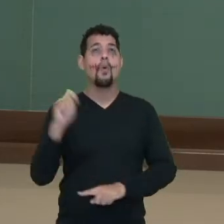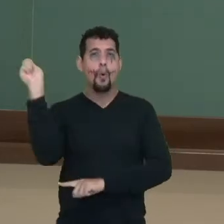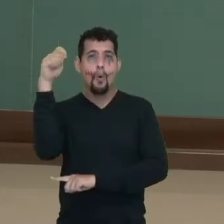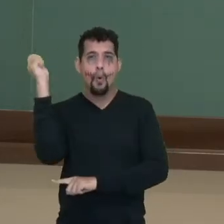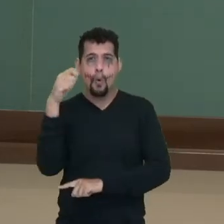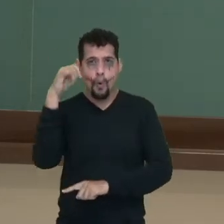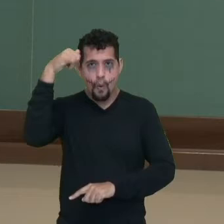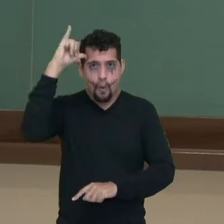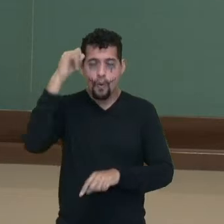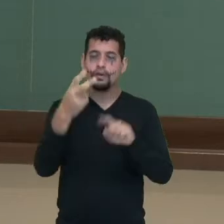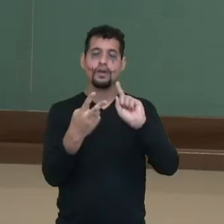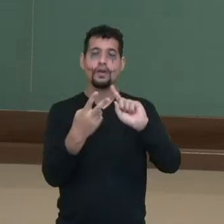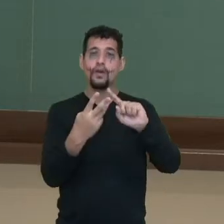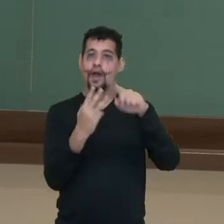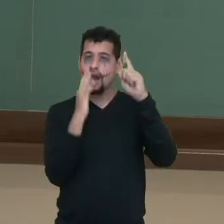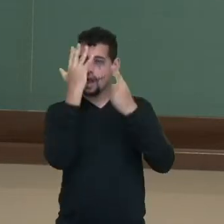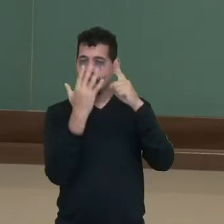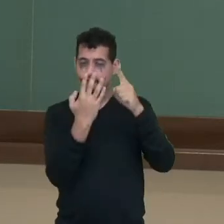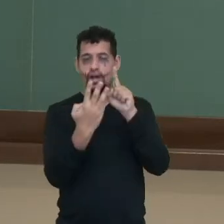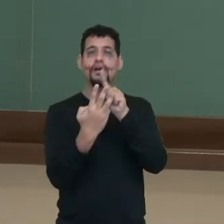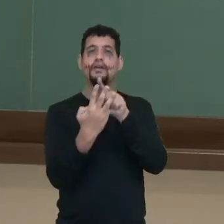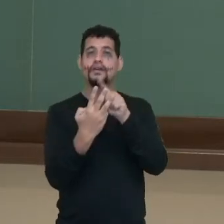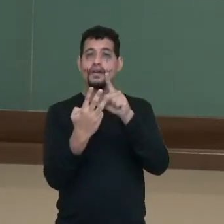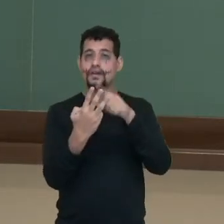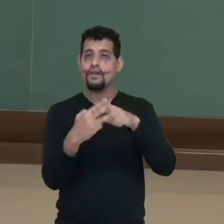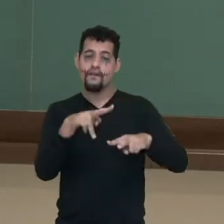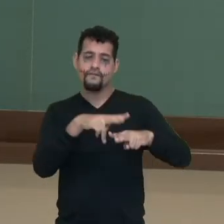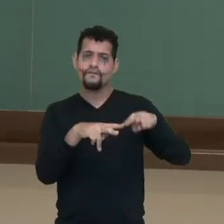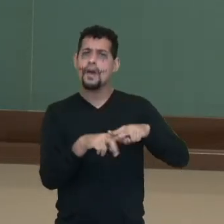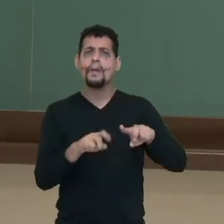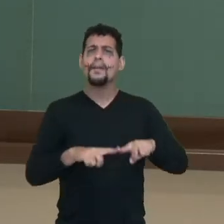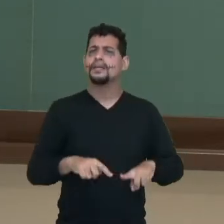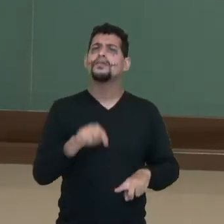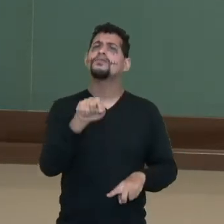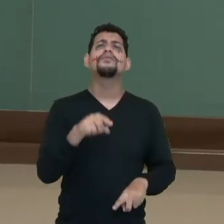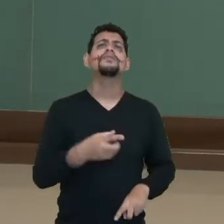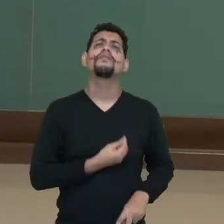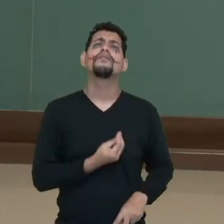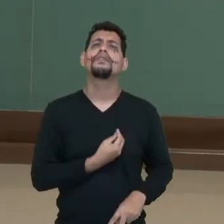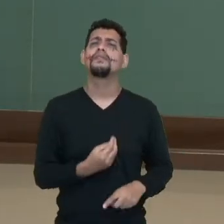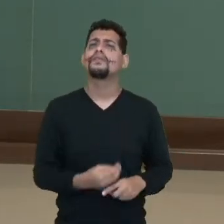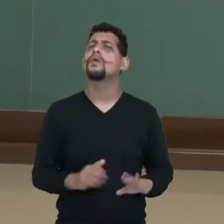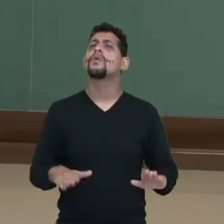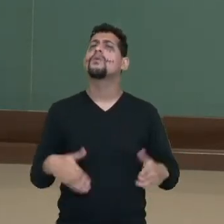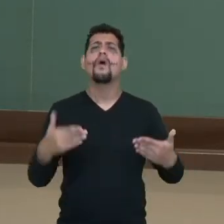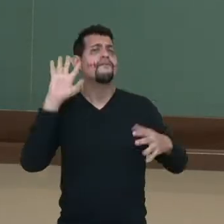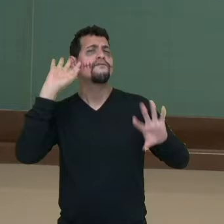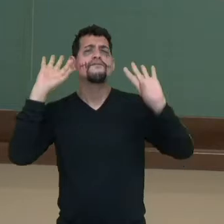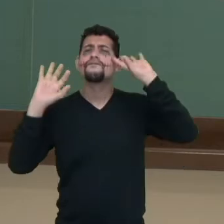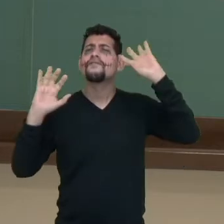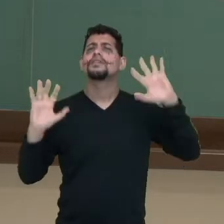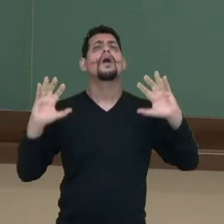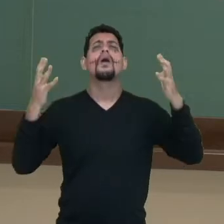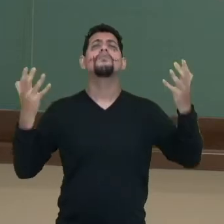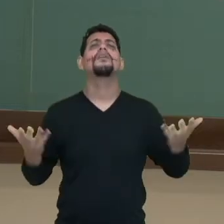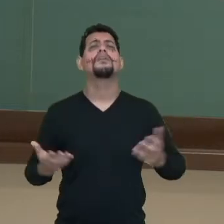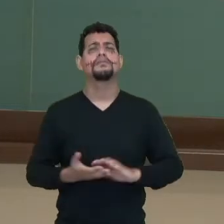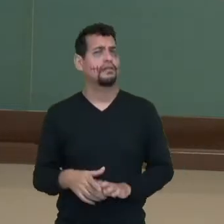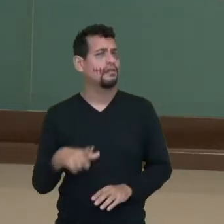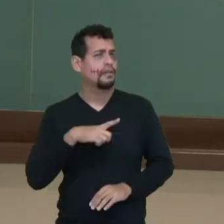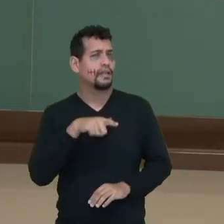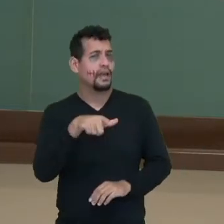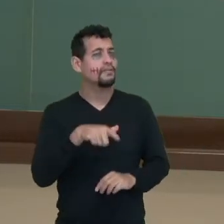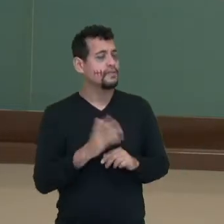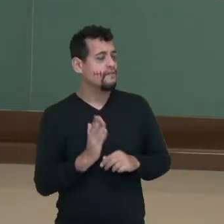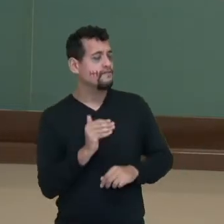carnaval, festa junina. E aqui, onde nós moramos, onde vocês moram, qual outras festas populares que existem e